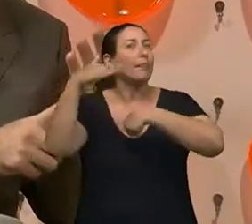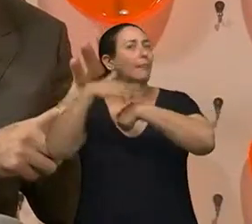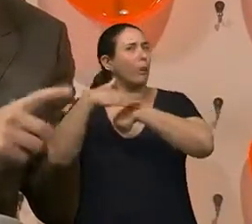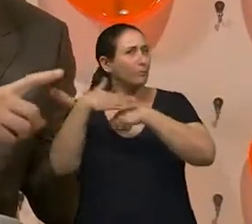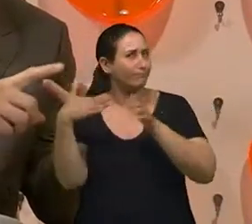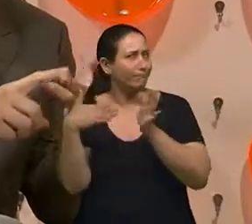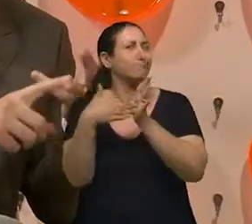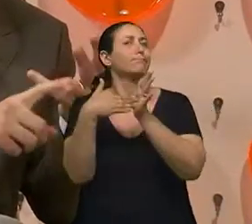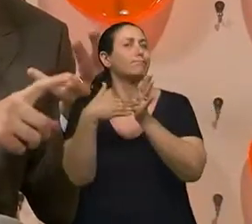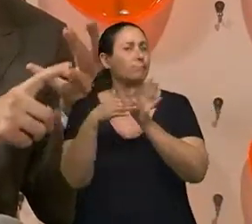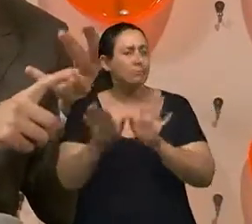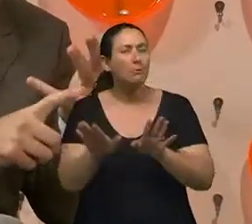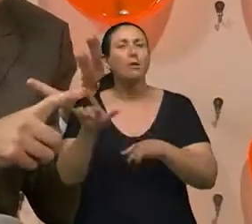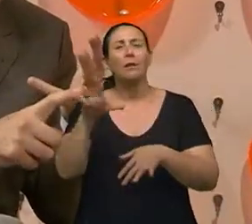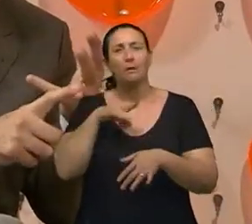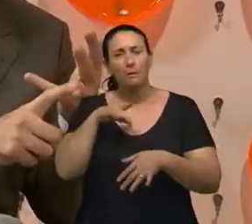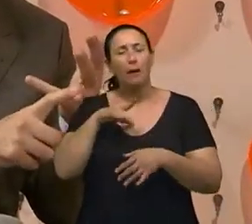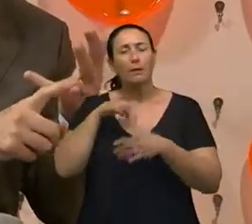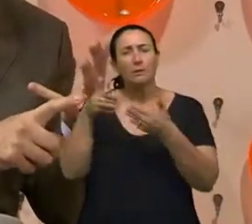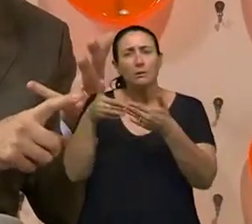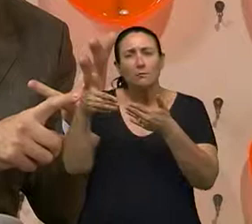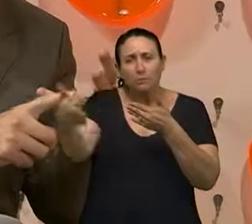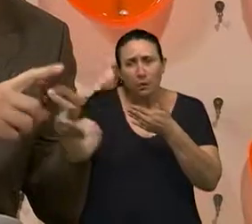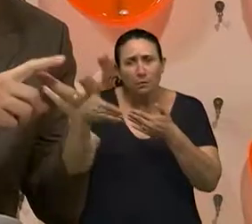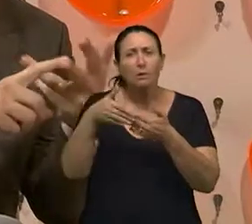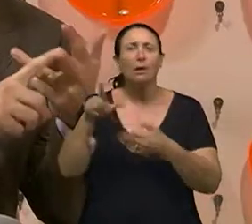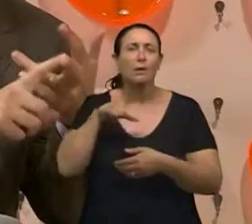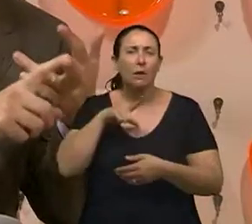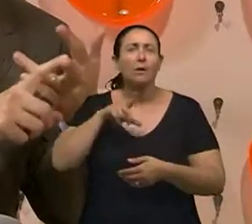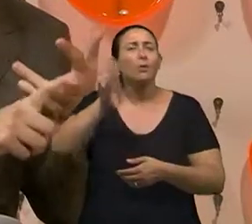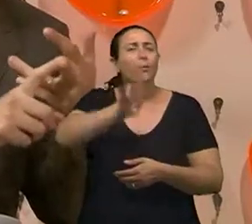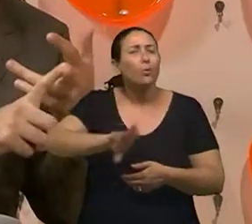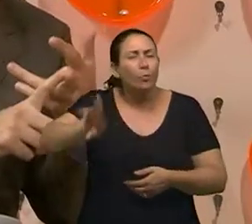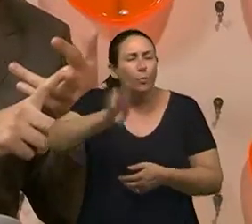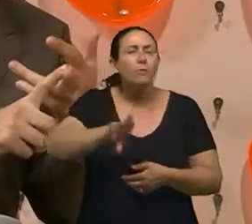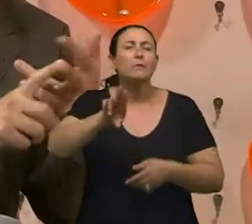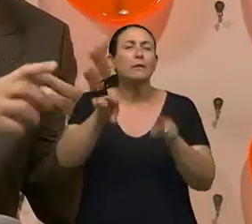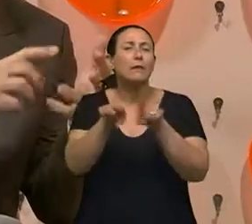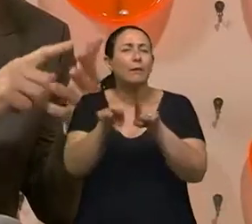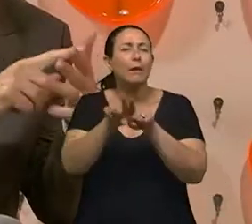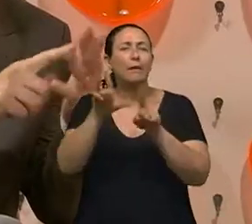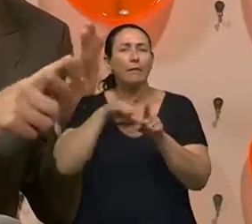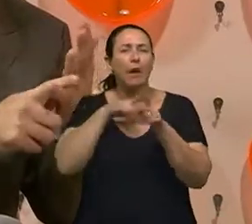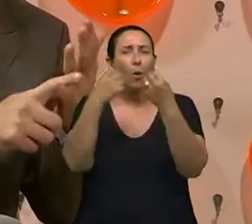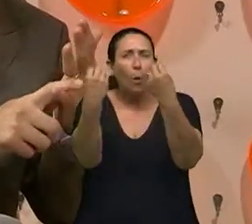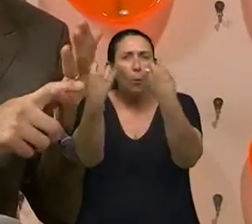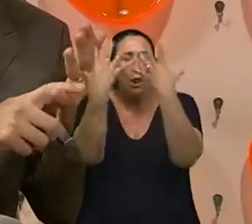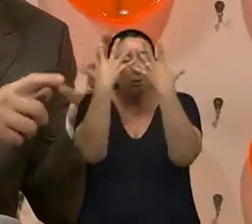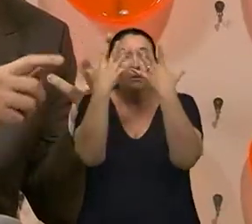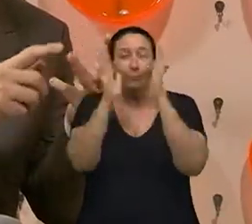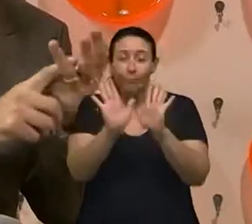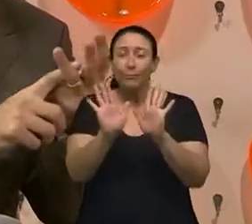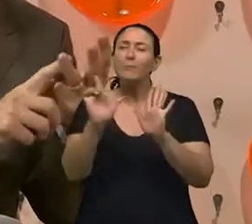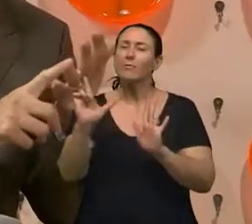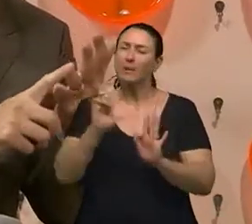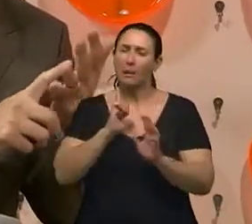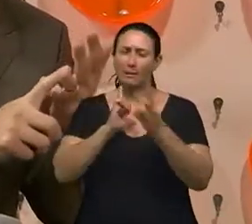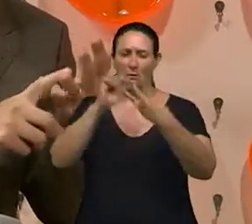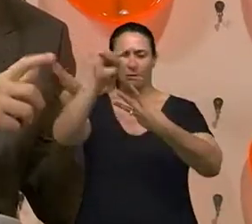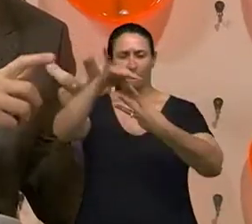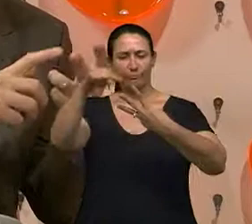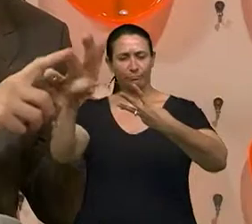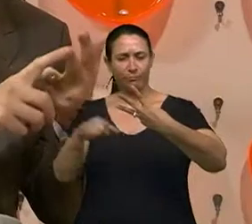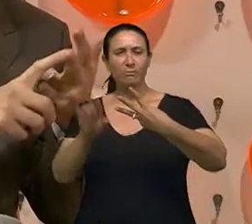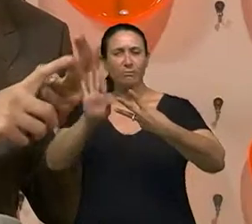intervalo de tempo, demanda distância de uso e demanda iluminação. Então, esses três fatores, o tempo